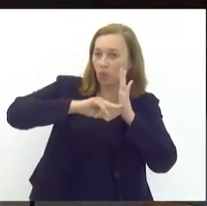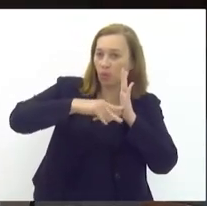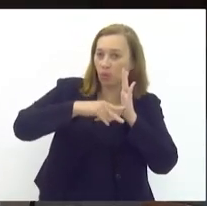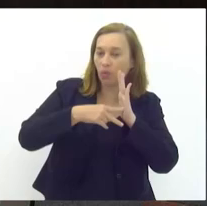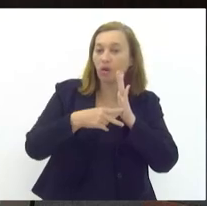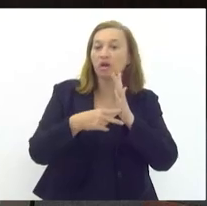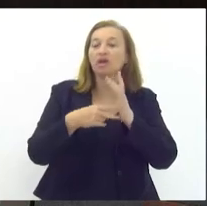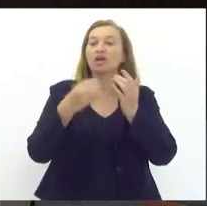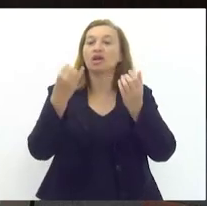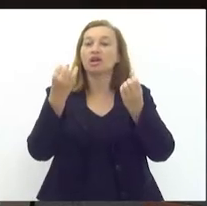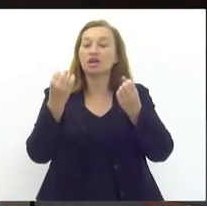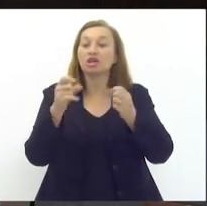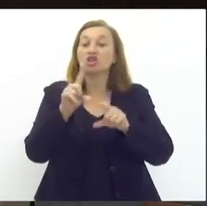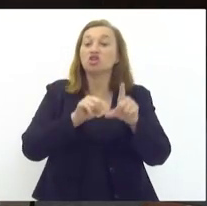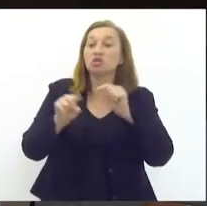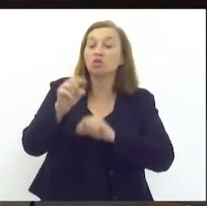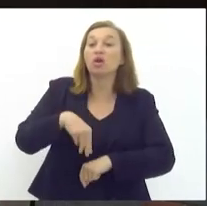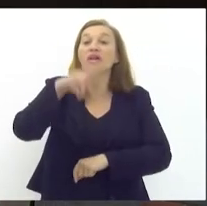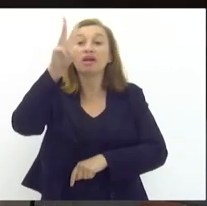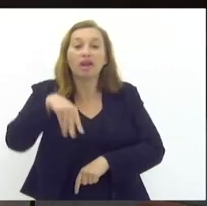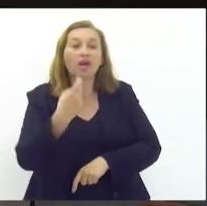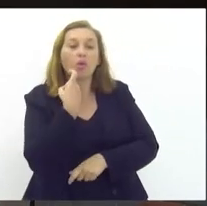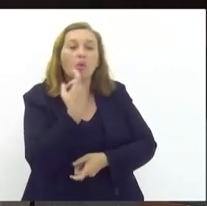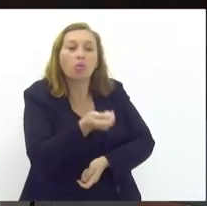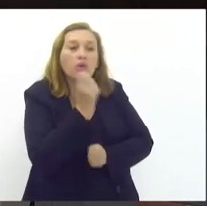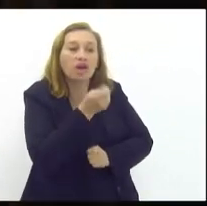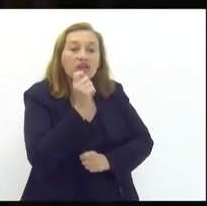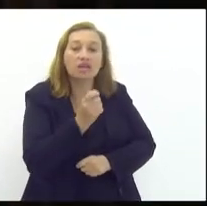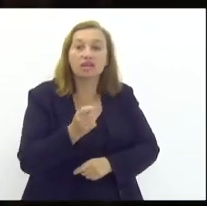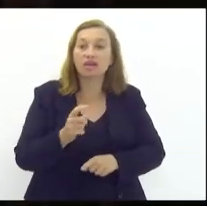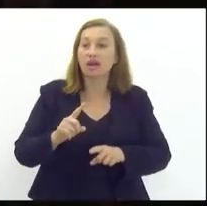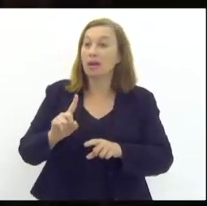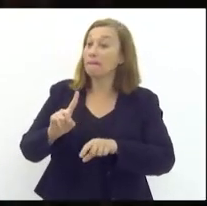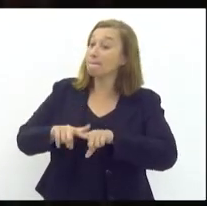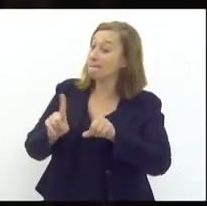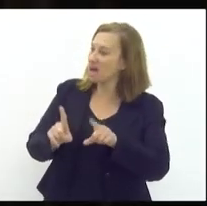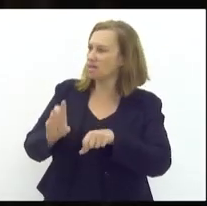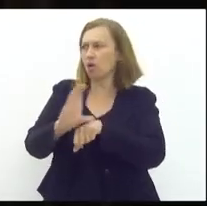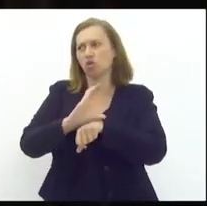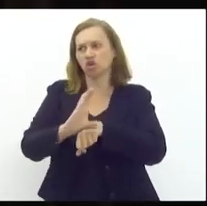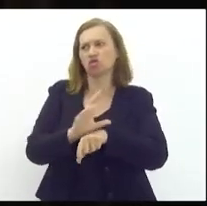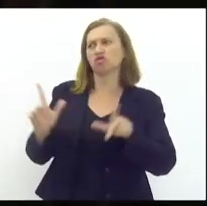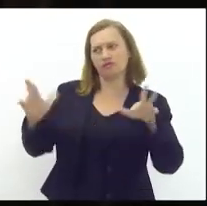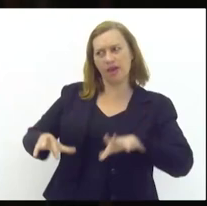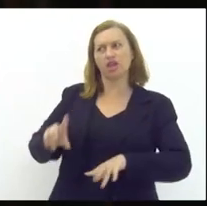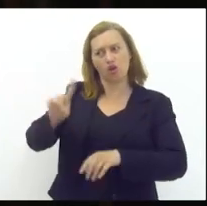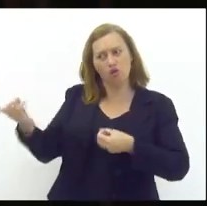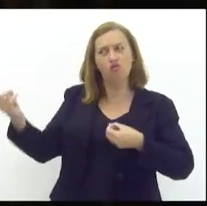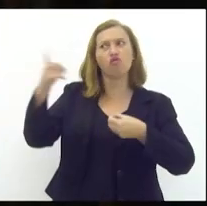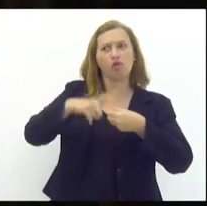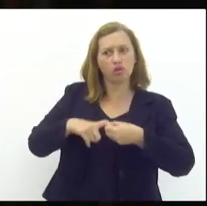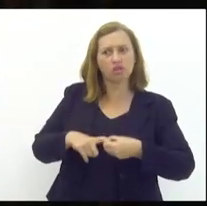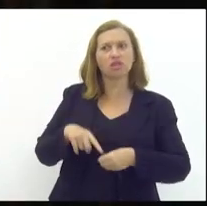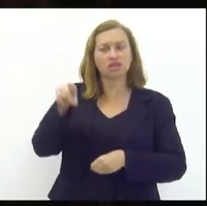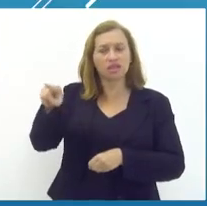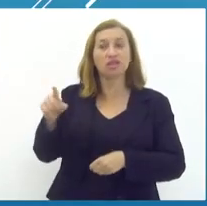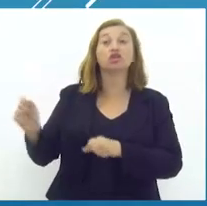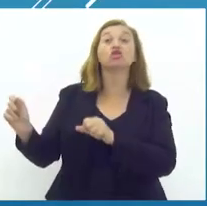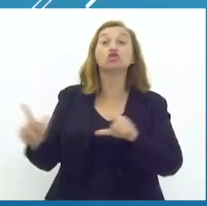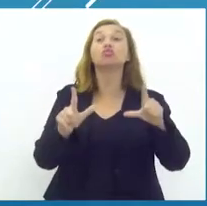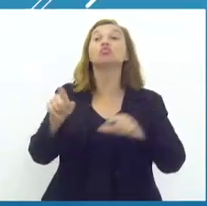definem quem pesca quem não pesca mas na construção tá diferente mas vamos lá voltando essa penúltima